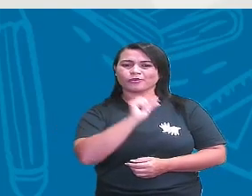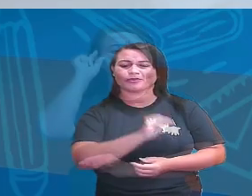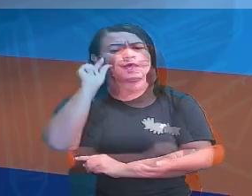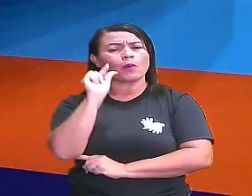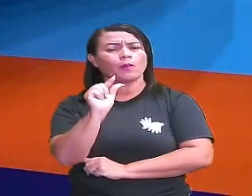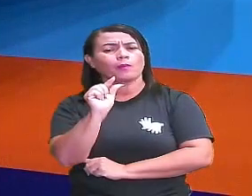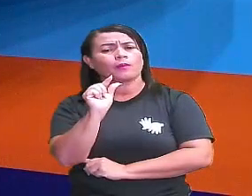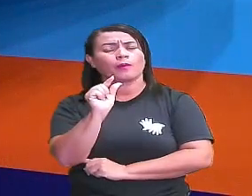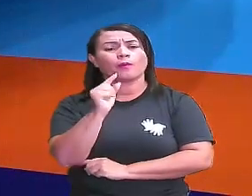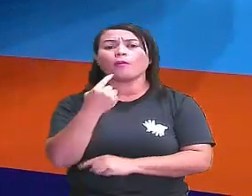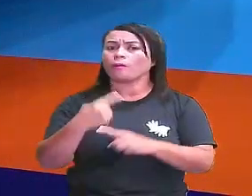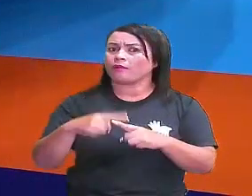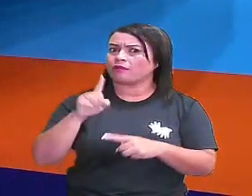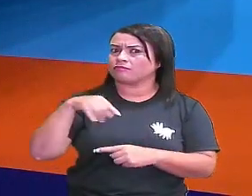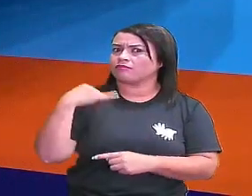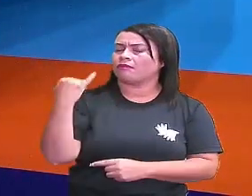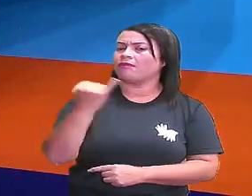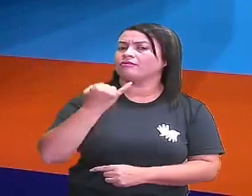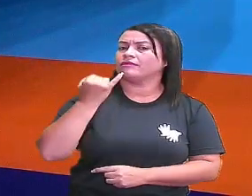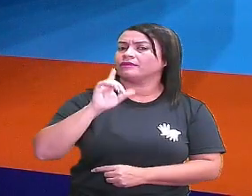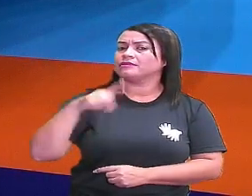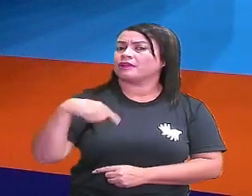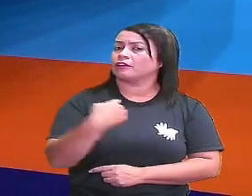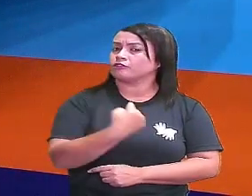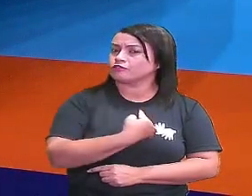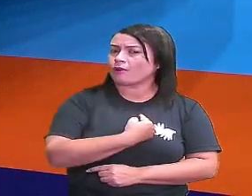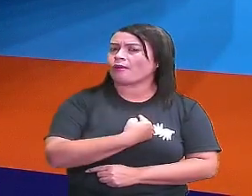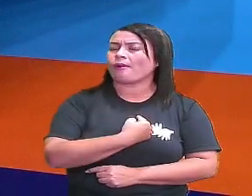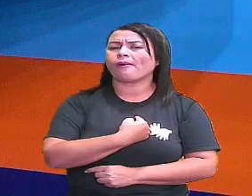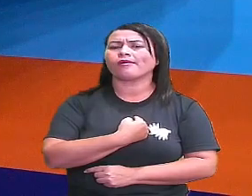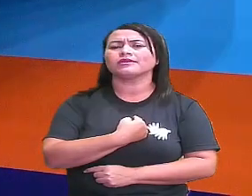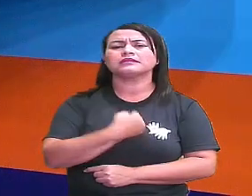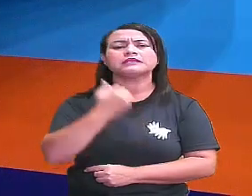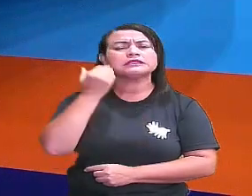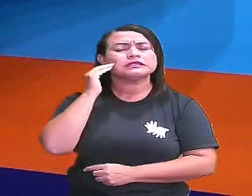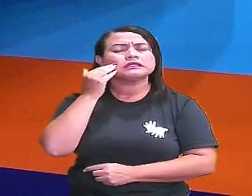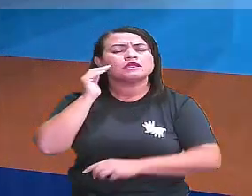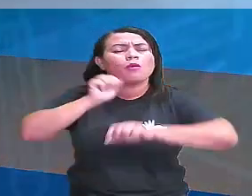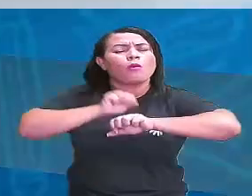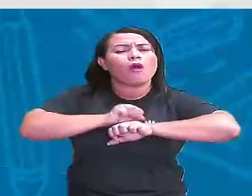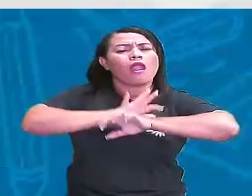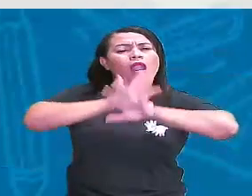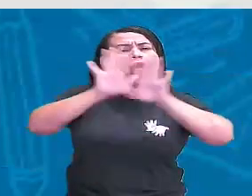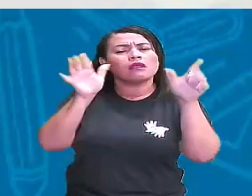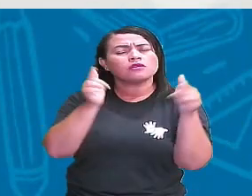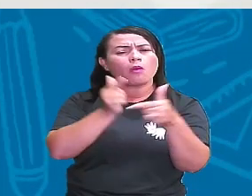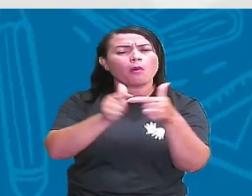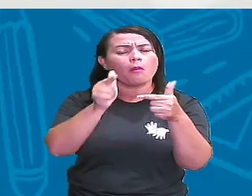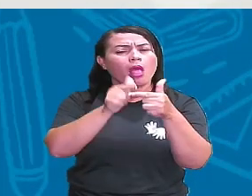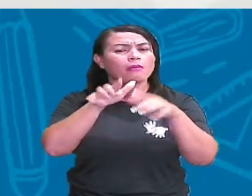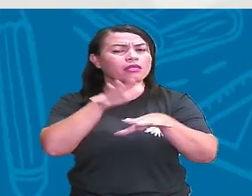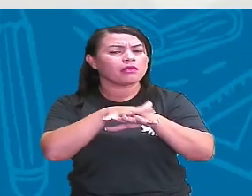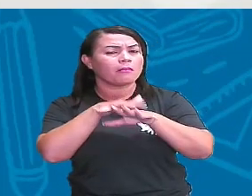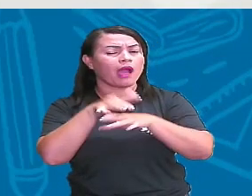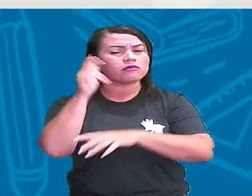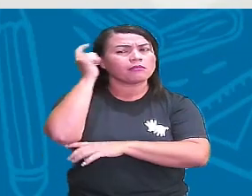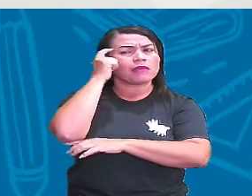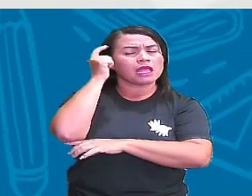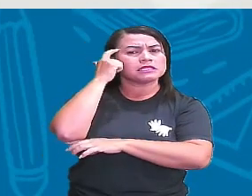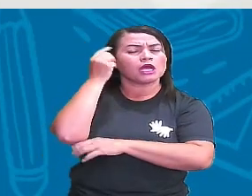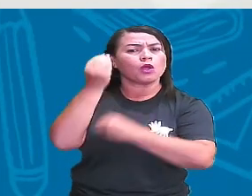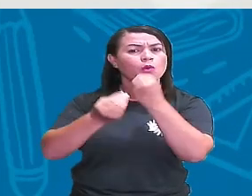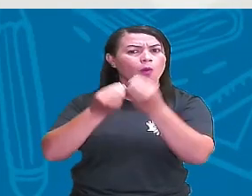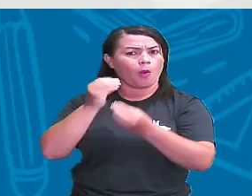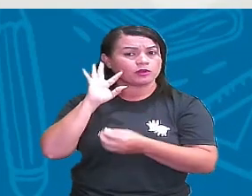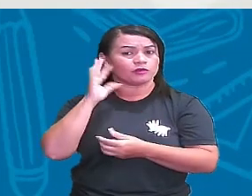pouco? Porque é muito importante que a gente interprete um probleminha matemático aqui para resolver o problema